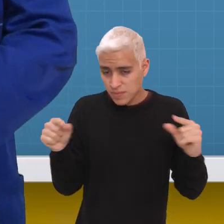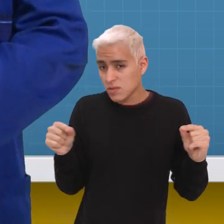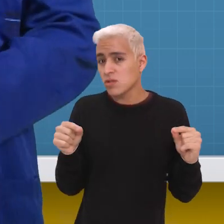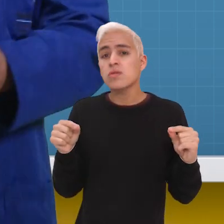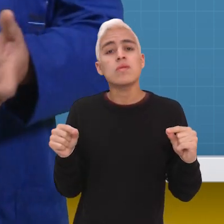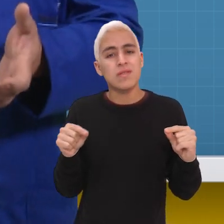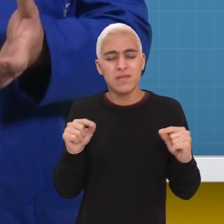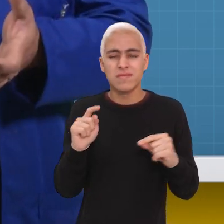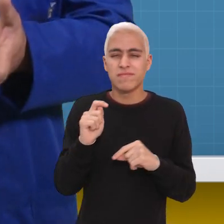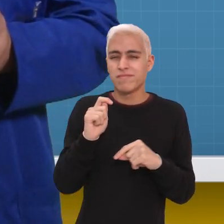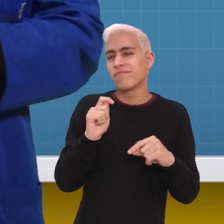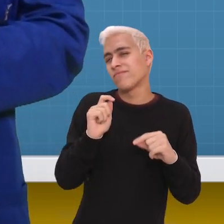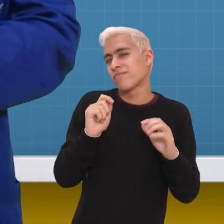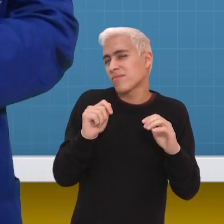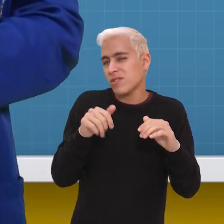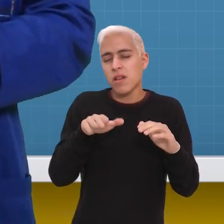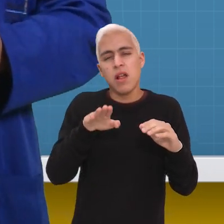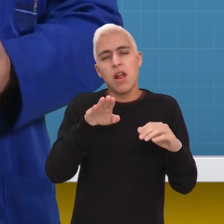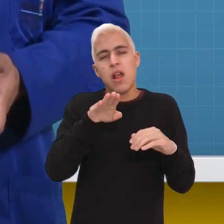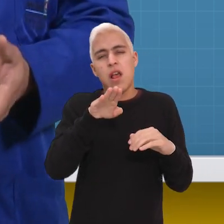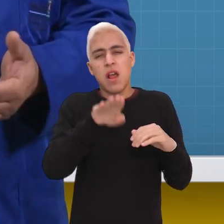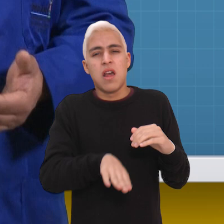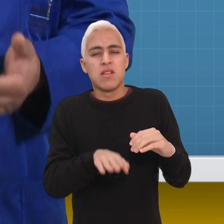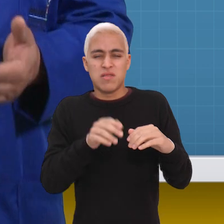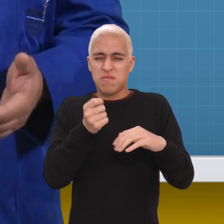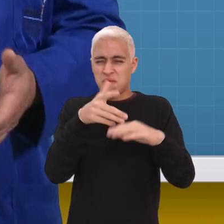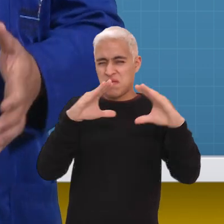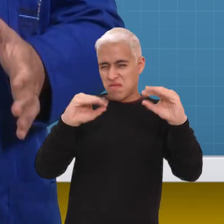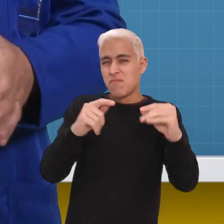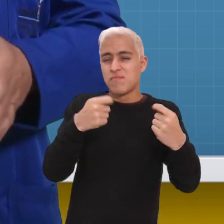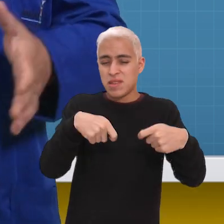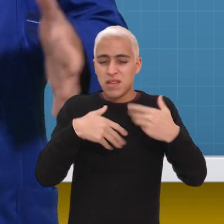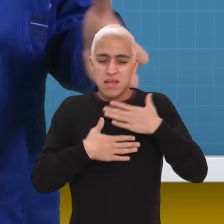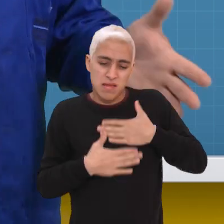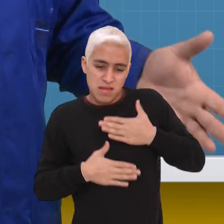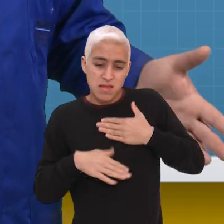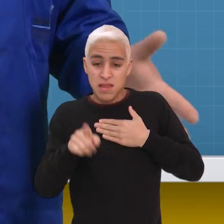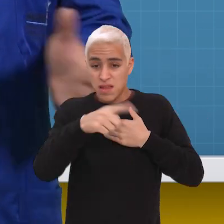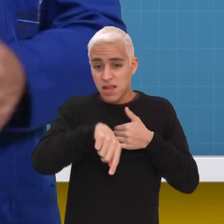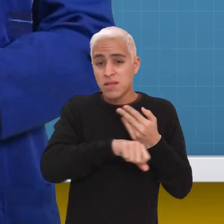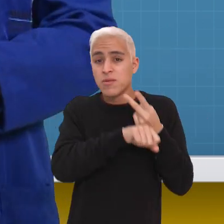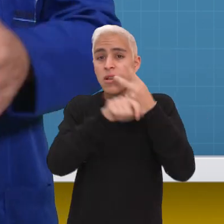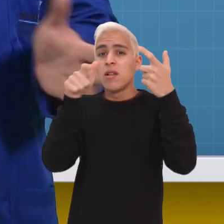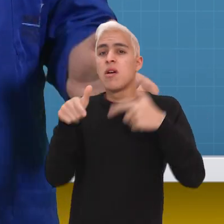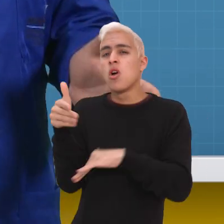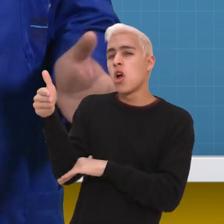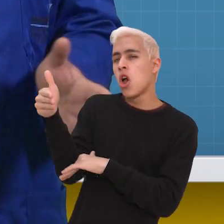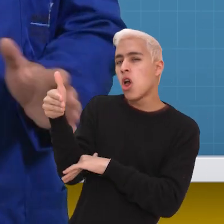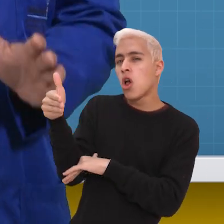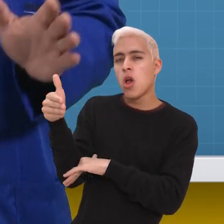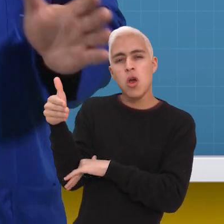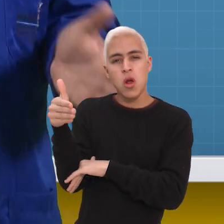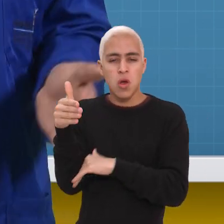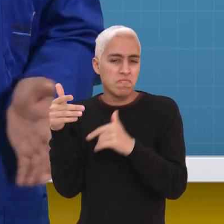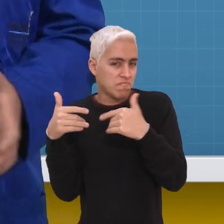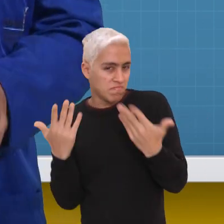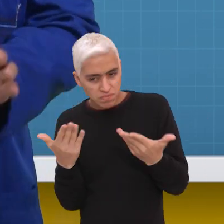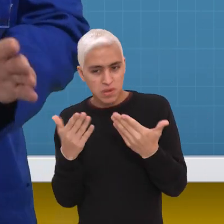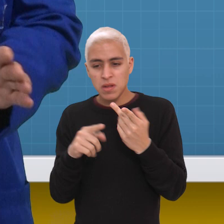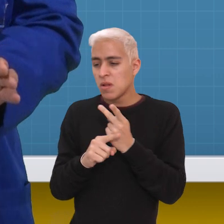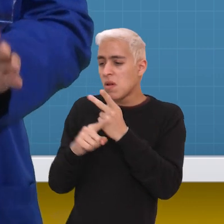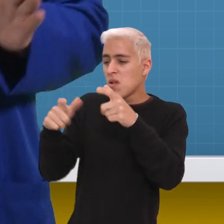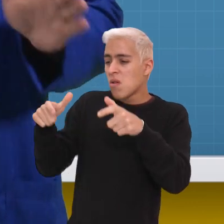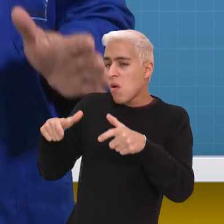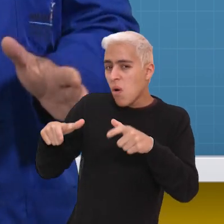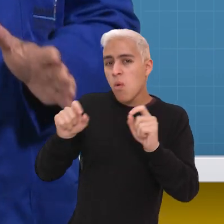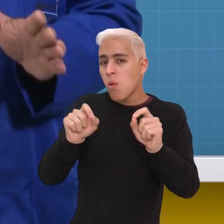Brasília, já era meio tarde e eles precisavam já descansar. Então eles procuraram lá uma hospedagem, procuraram um hotel,